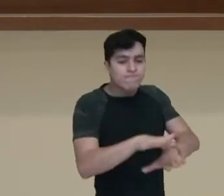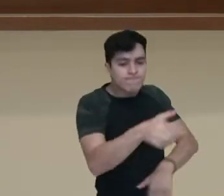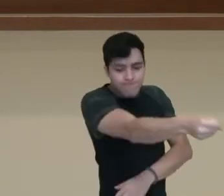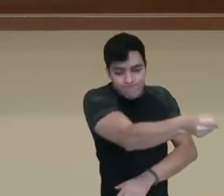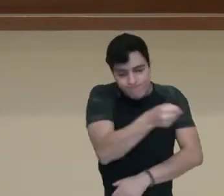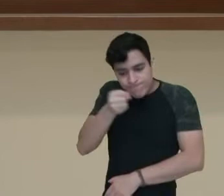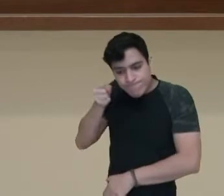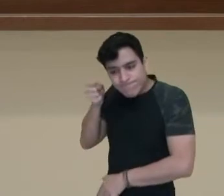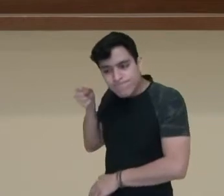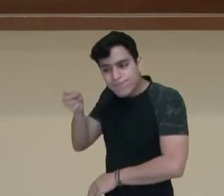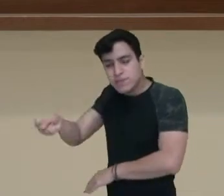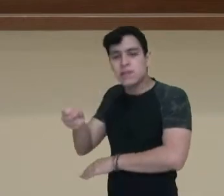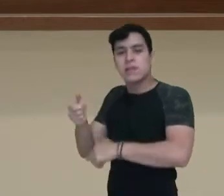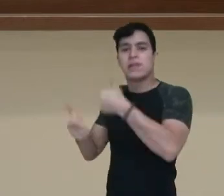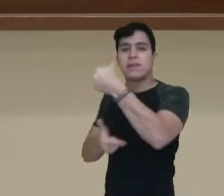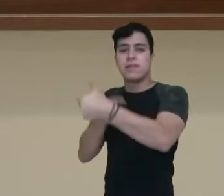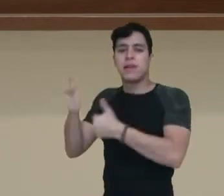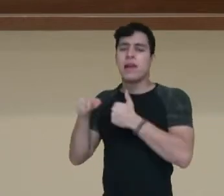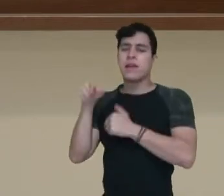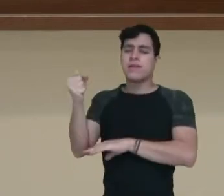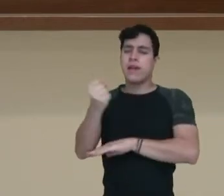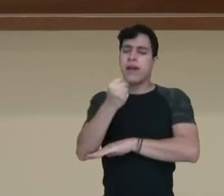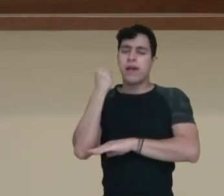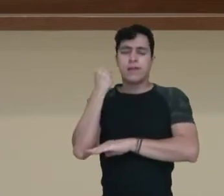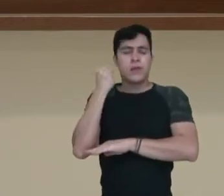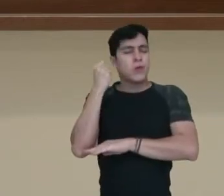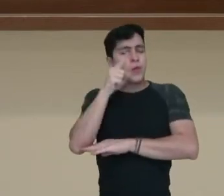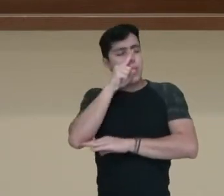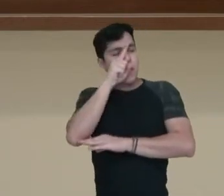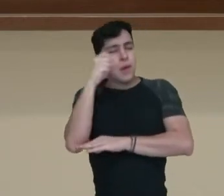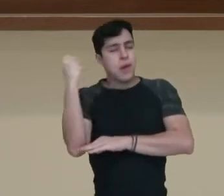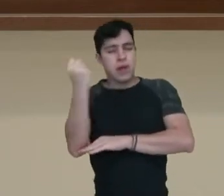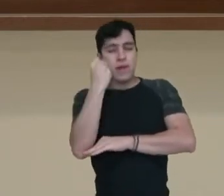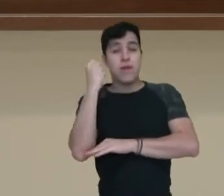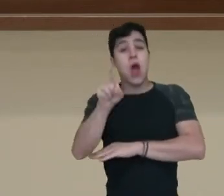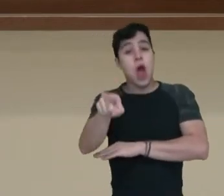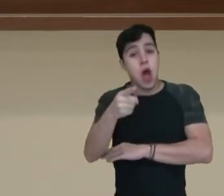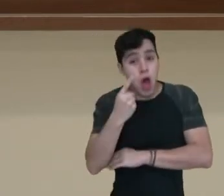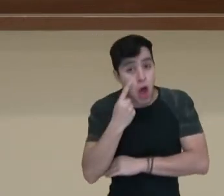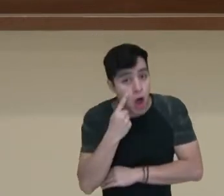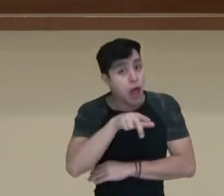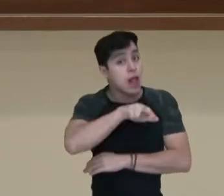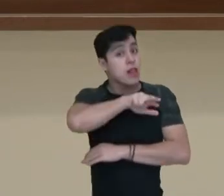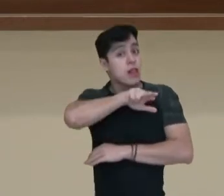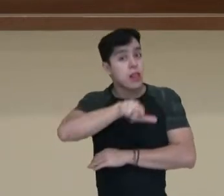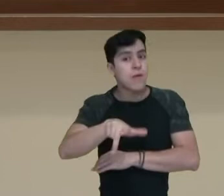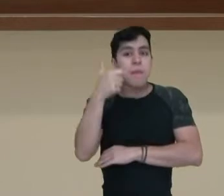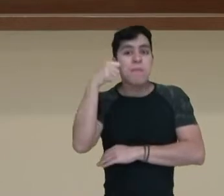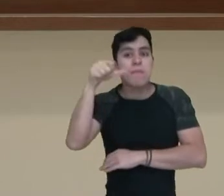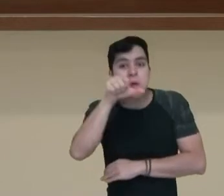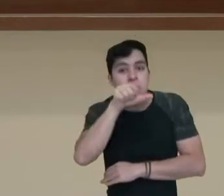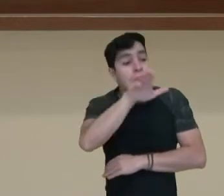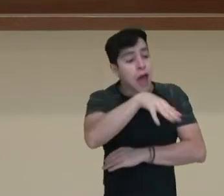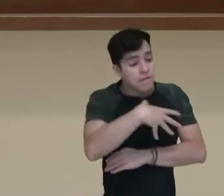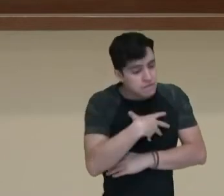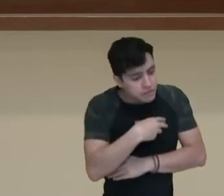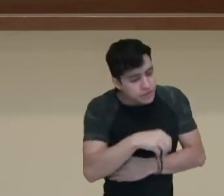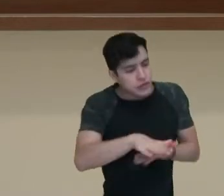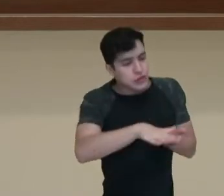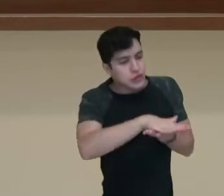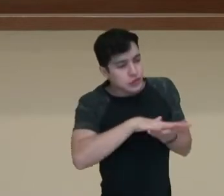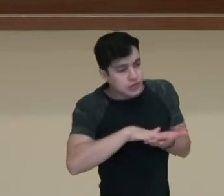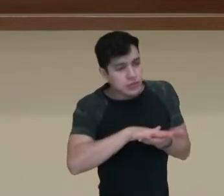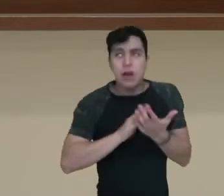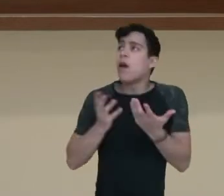executar trabalhos, e isso é muito grave. Repito, eu não estou aqui falando de quando a mãe pede para você lavar uma louça. No entanto,